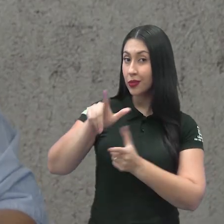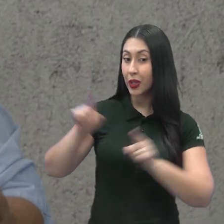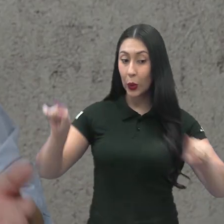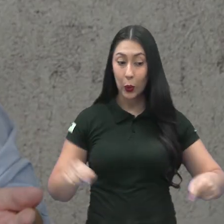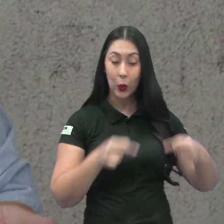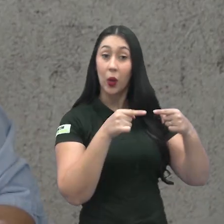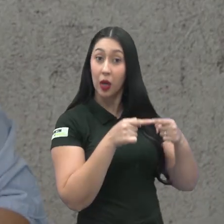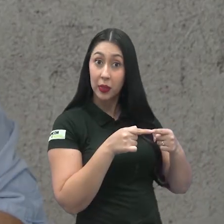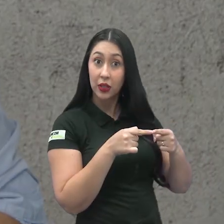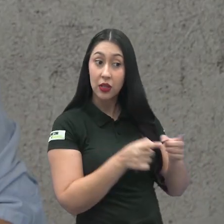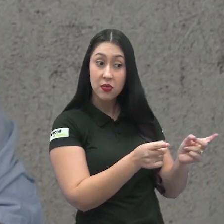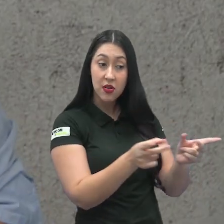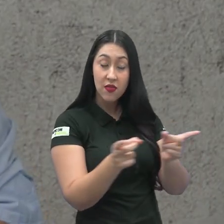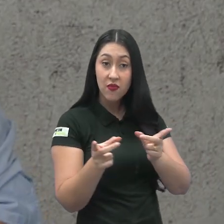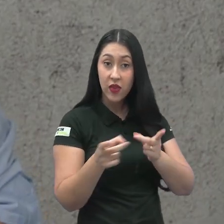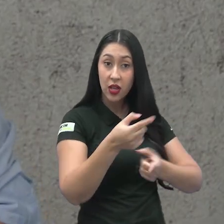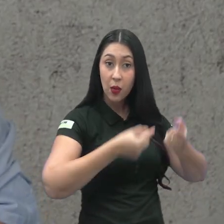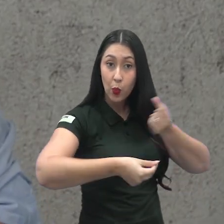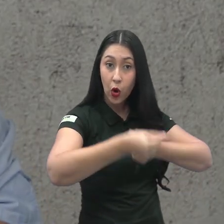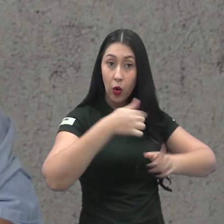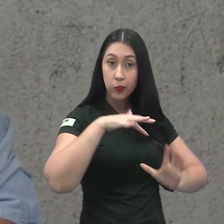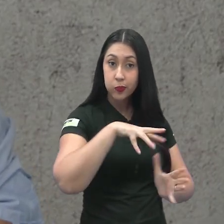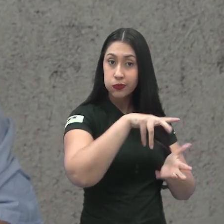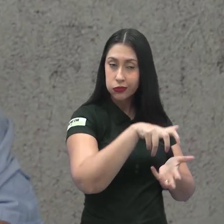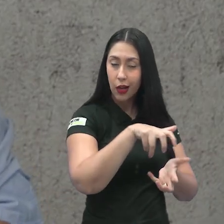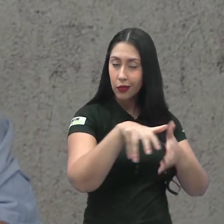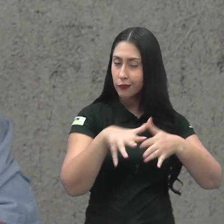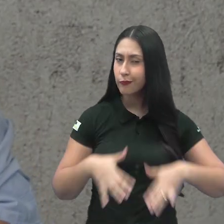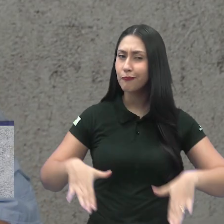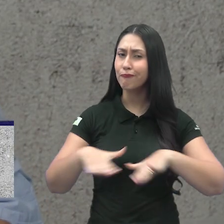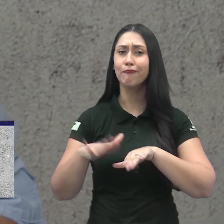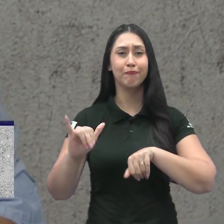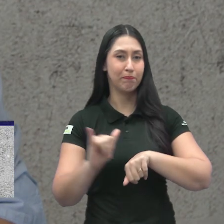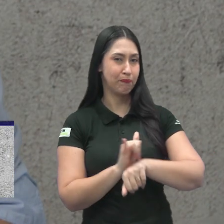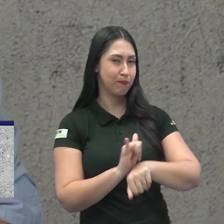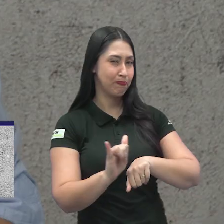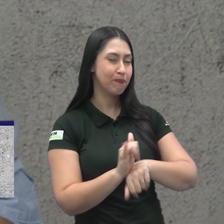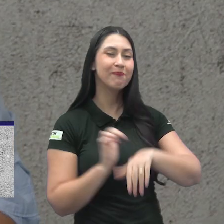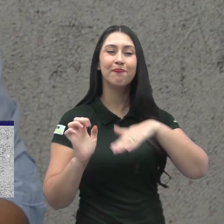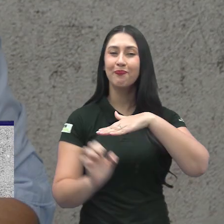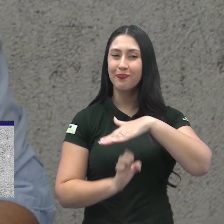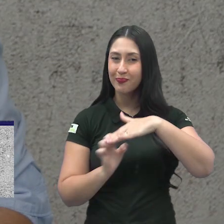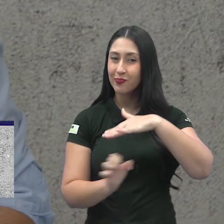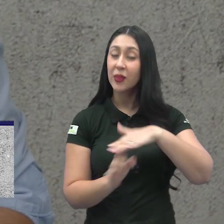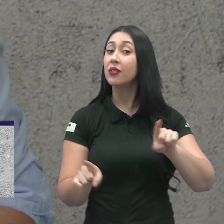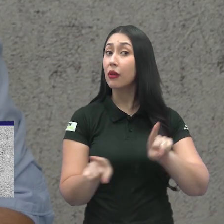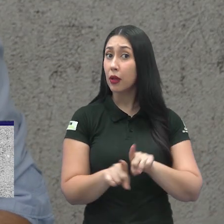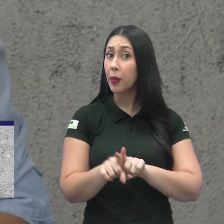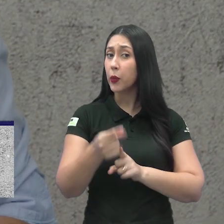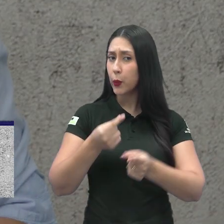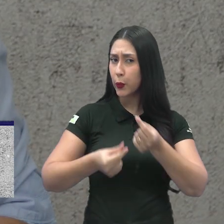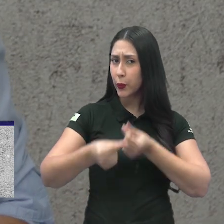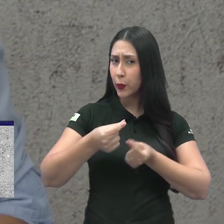internacionais conectada ao comércio exterior. Uma área estratégica para empresas, né, e para também